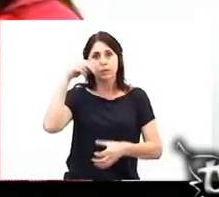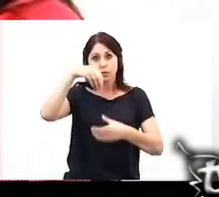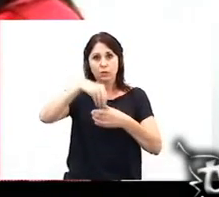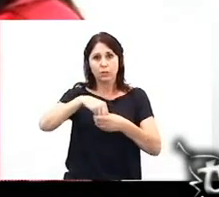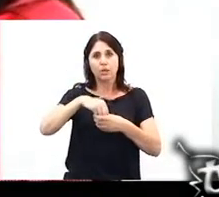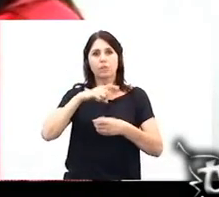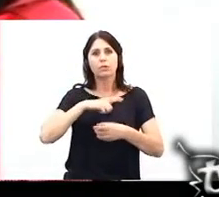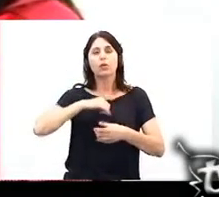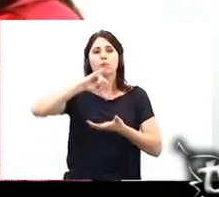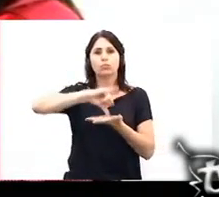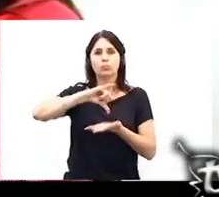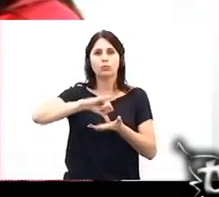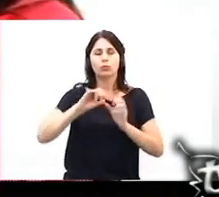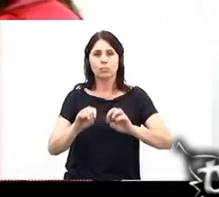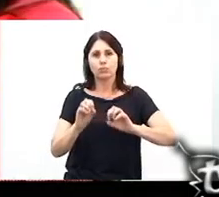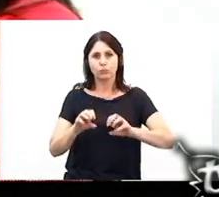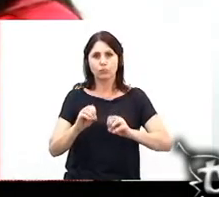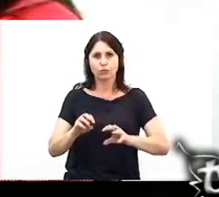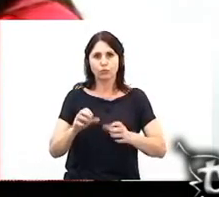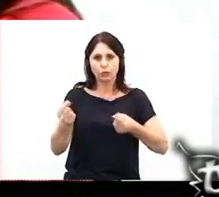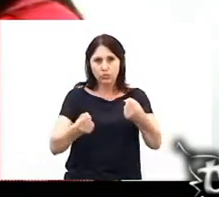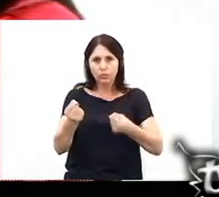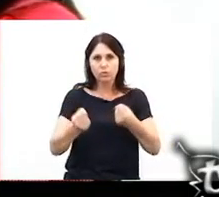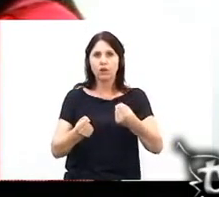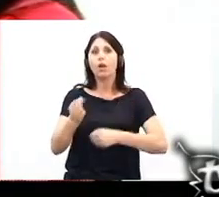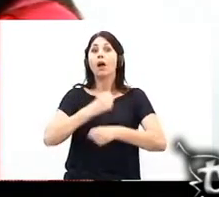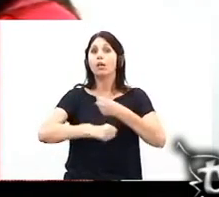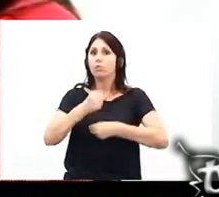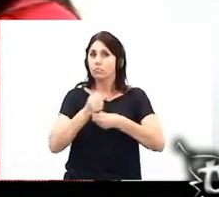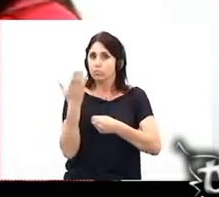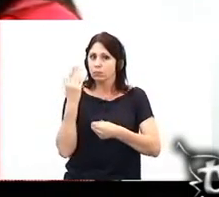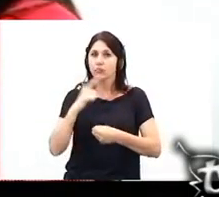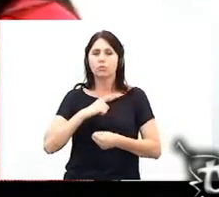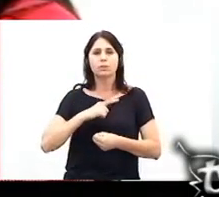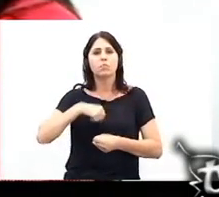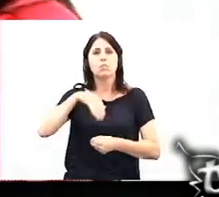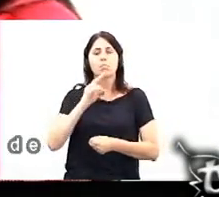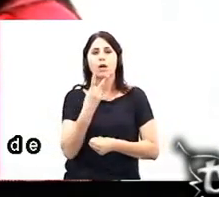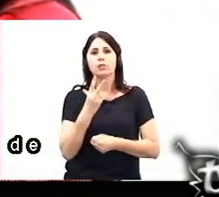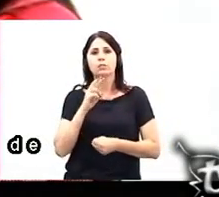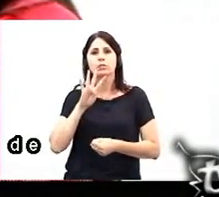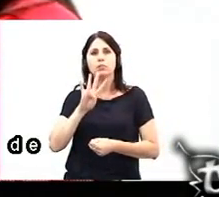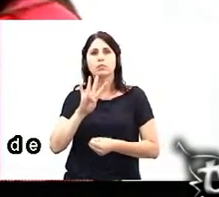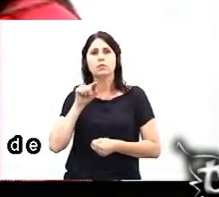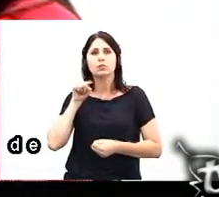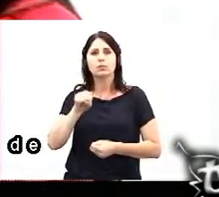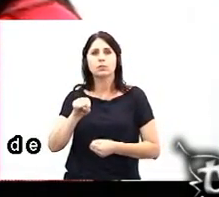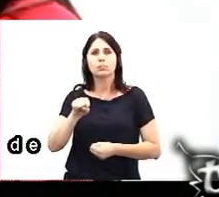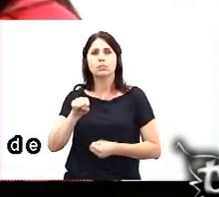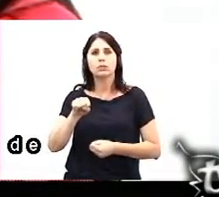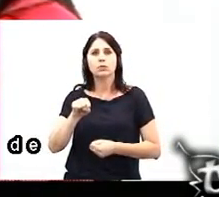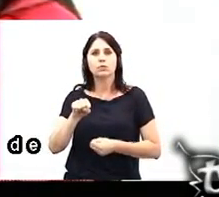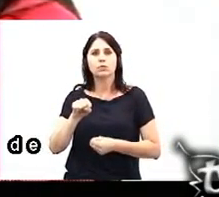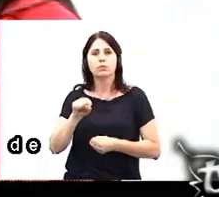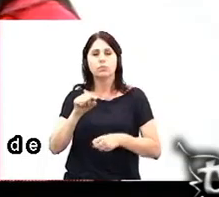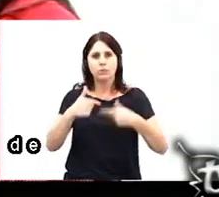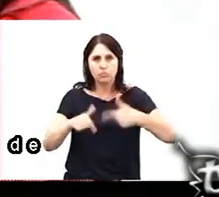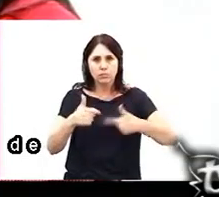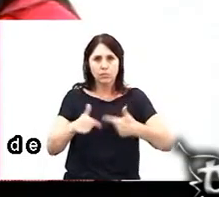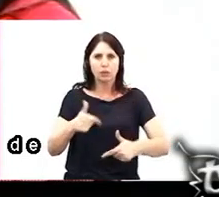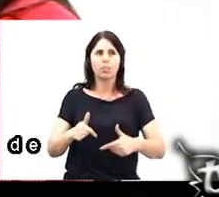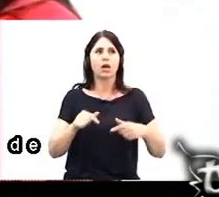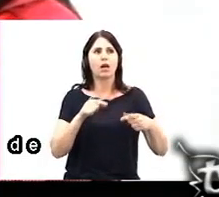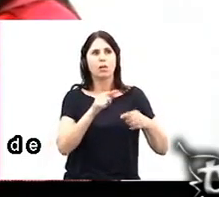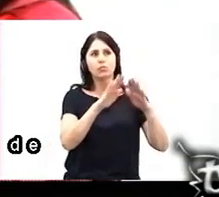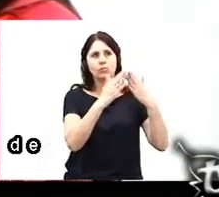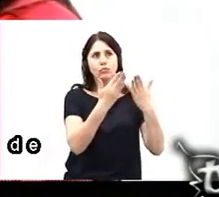vezes é difícil, né, tu mudar assim a cultura, porque é uma questão também cultural, não é? Com certeza. Nós temos aí, então, dentro da Prefeitura,